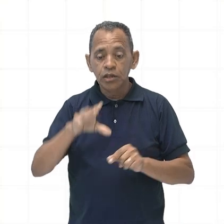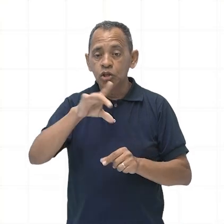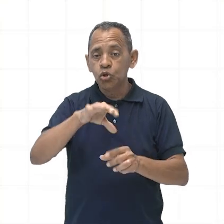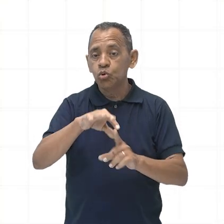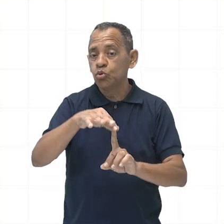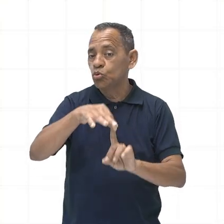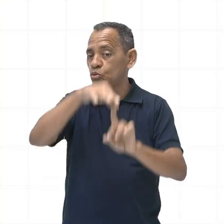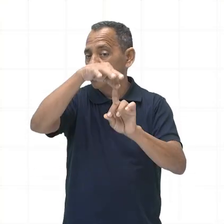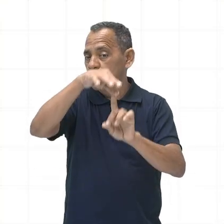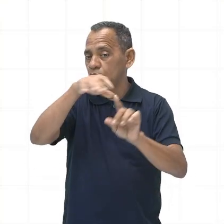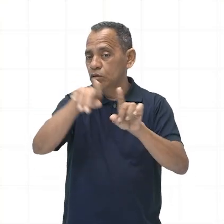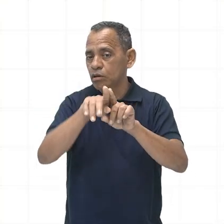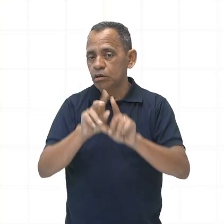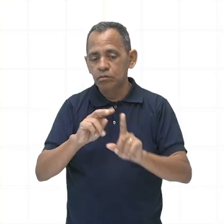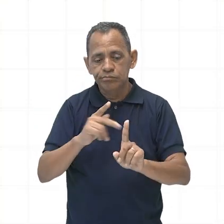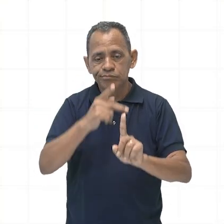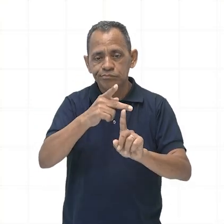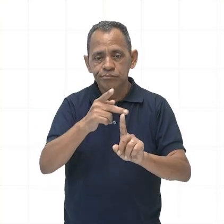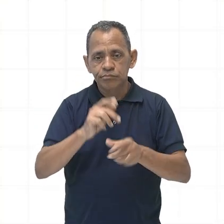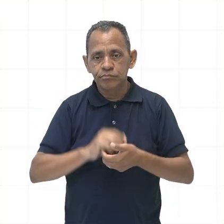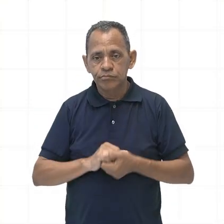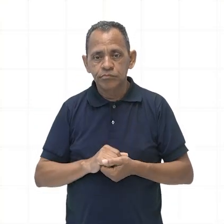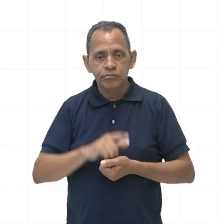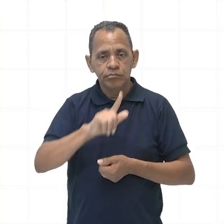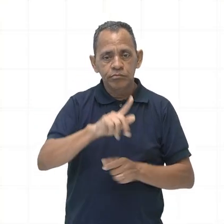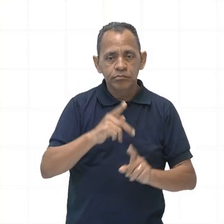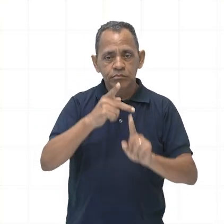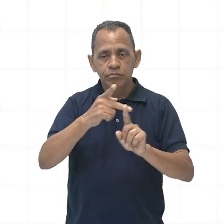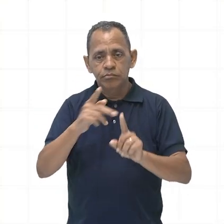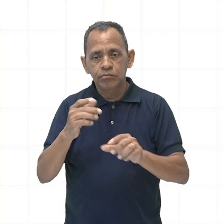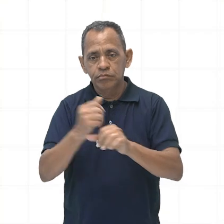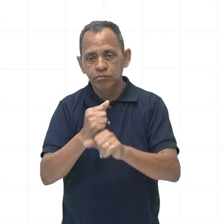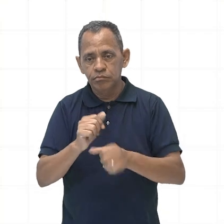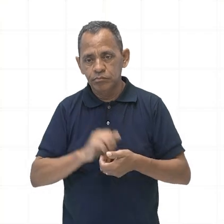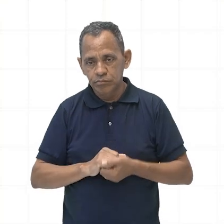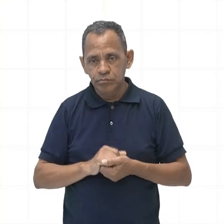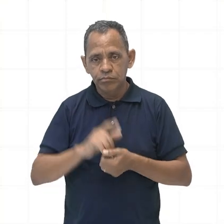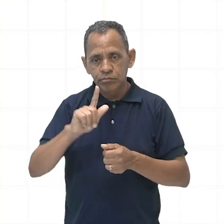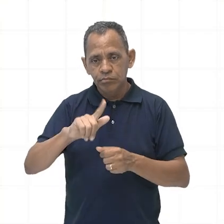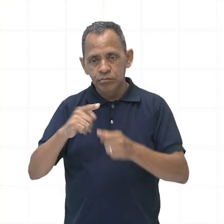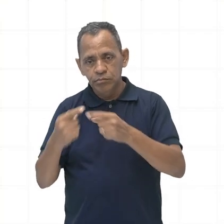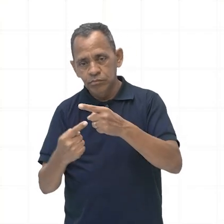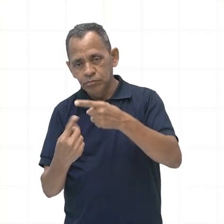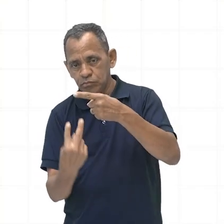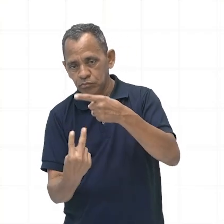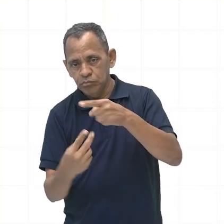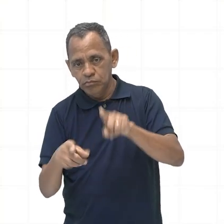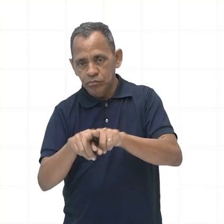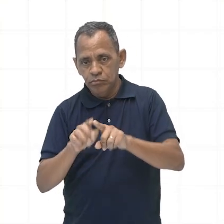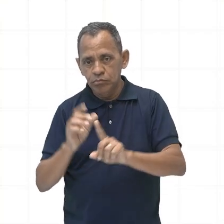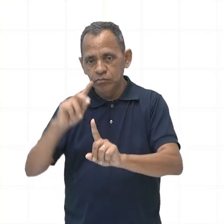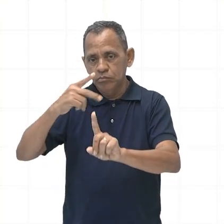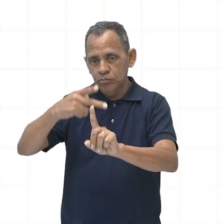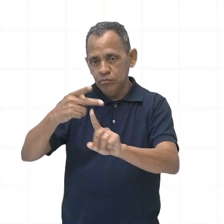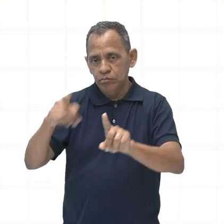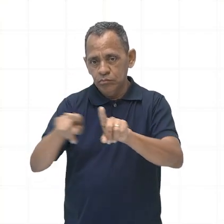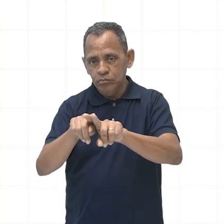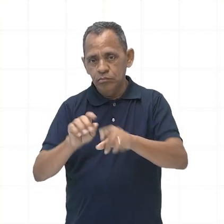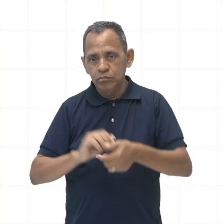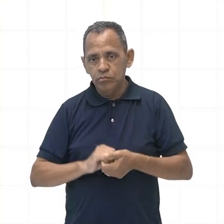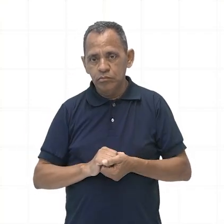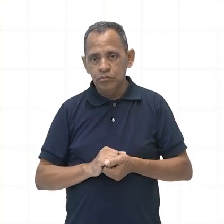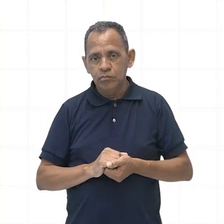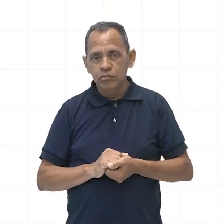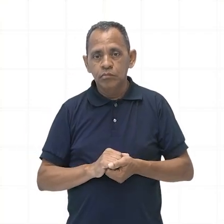quadrado. Então, agora eu tenho L ao quadrado igual a H ao quadrado mais L sobre 2 ao quadrado. Só que a intenção,